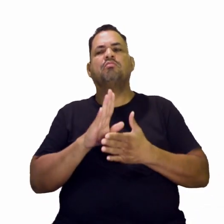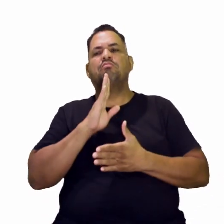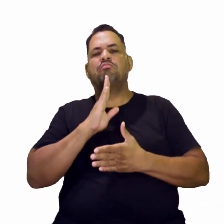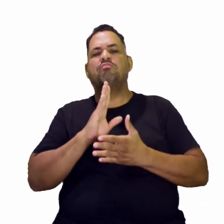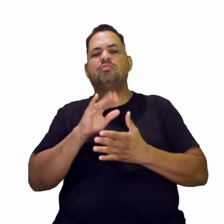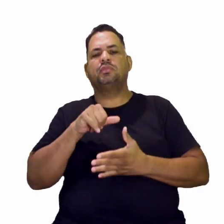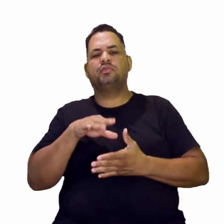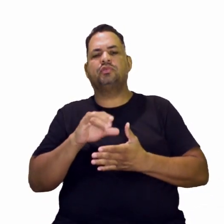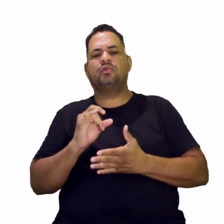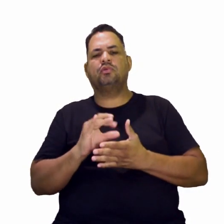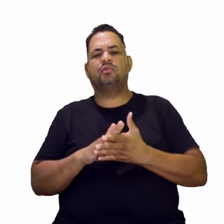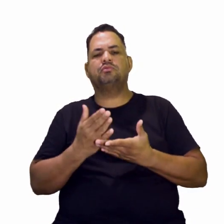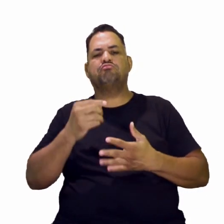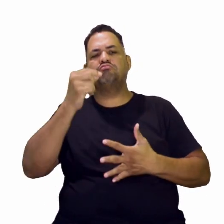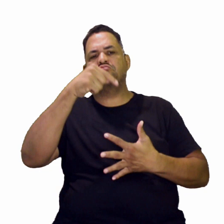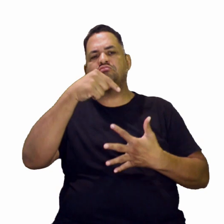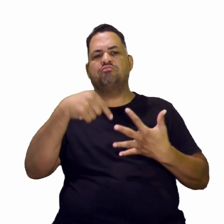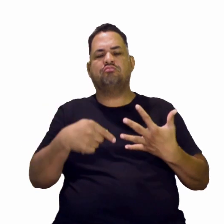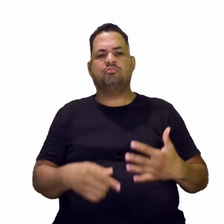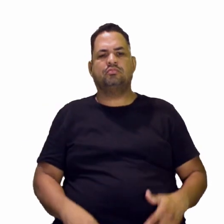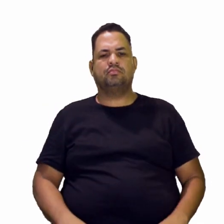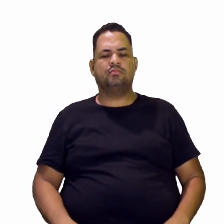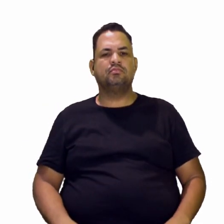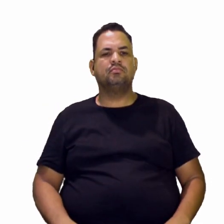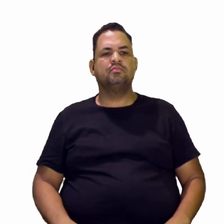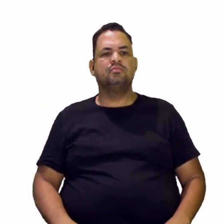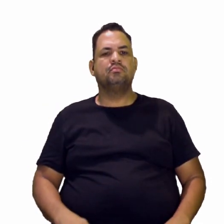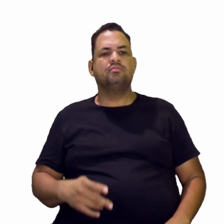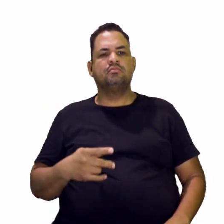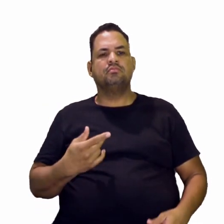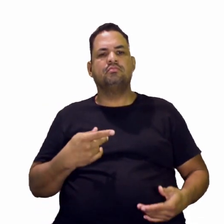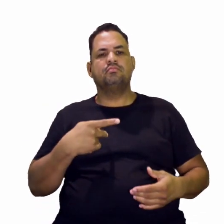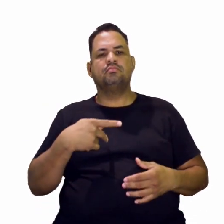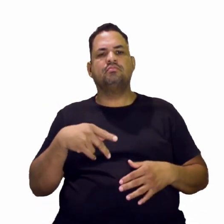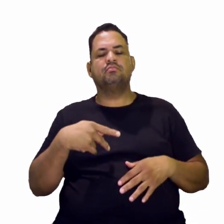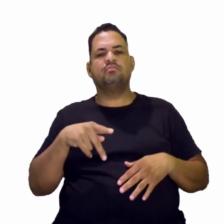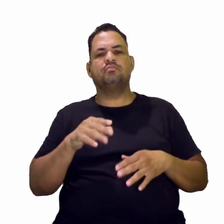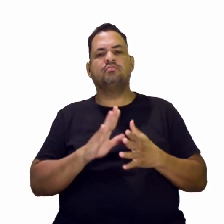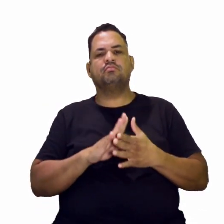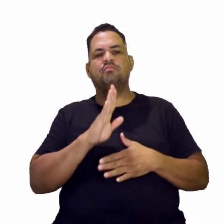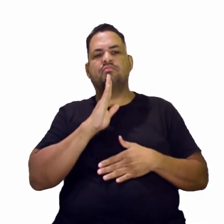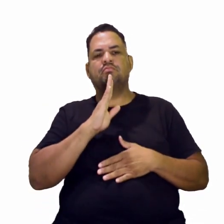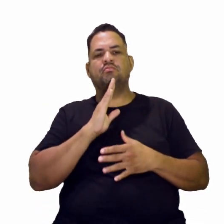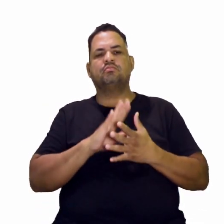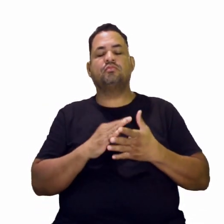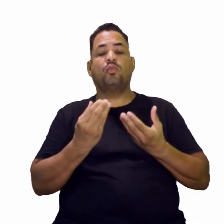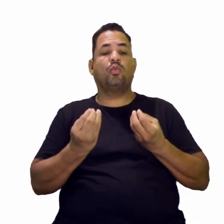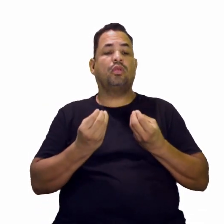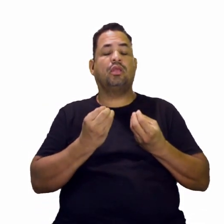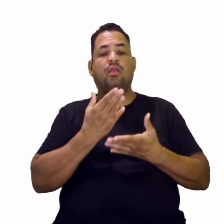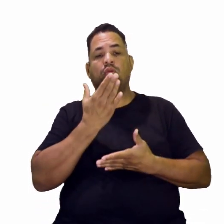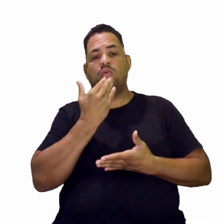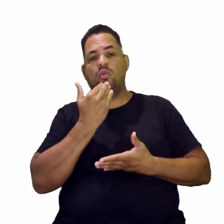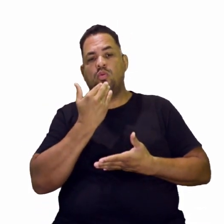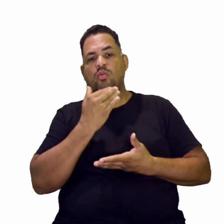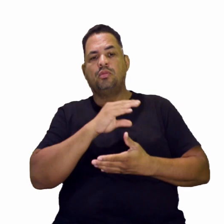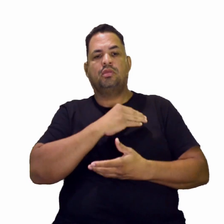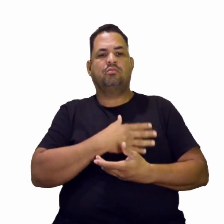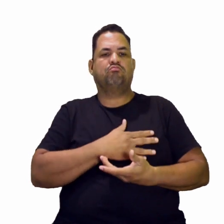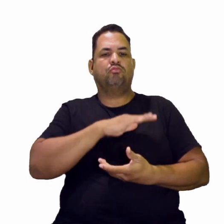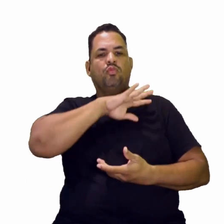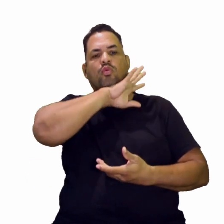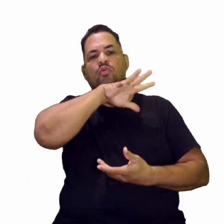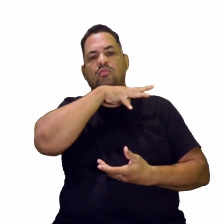conhece nicho ecológico de uma espécie? Vamos lá. Para isso, se faz necessário conhecer do que ela se alimenta. Olha aí, ó, é um